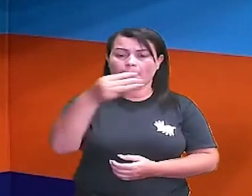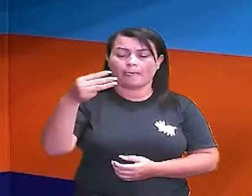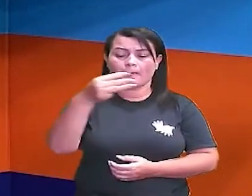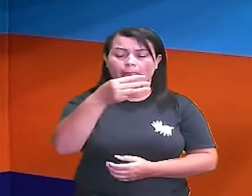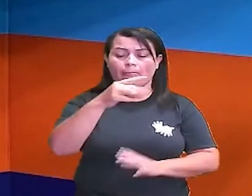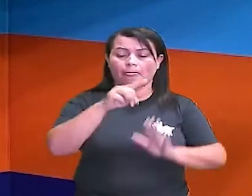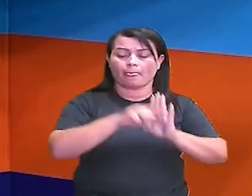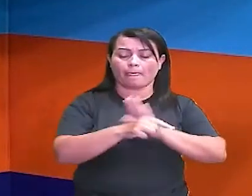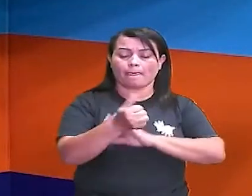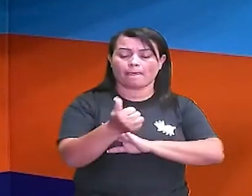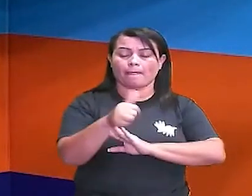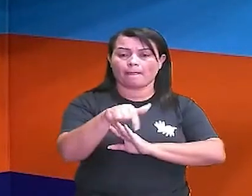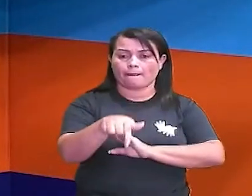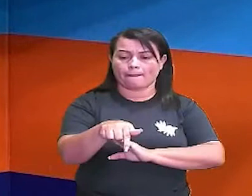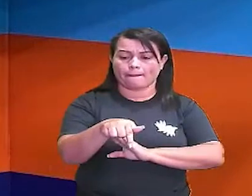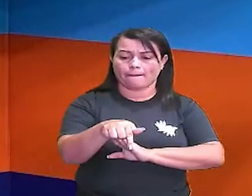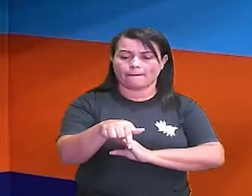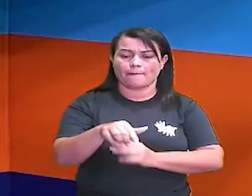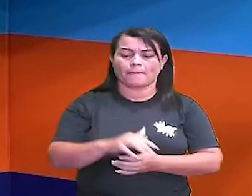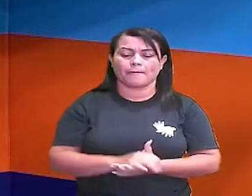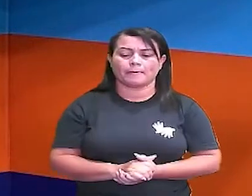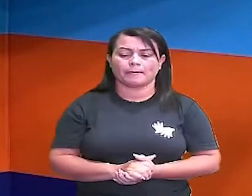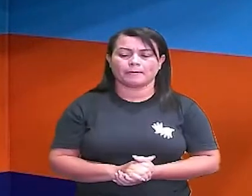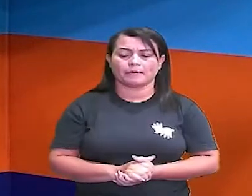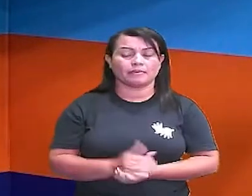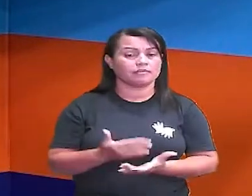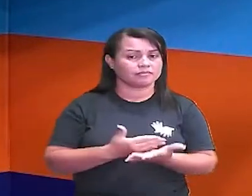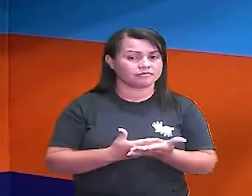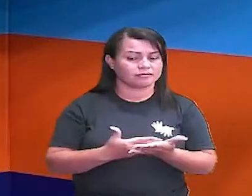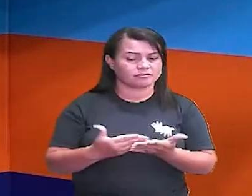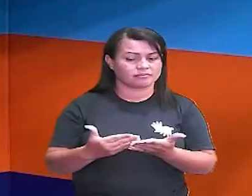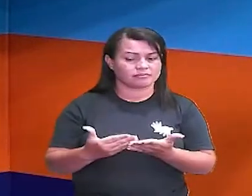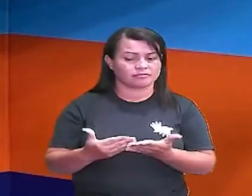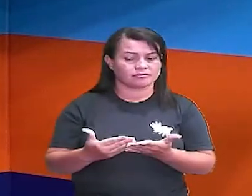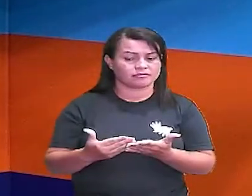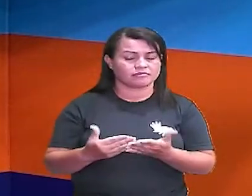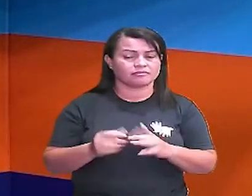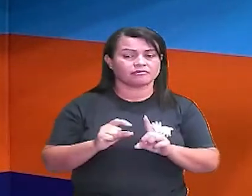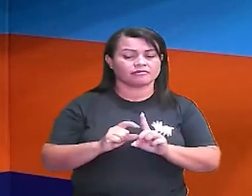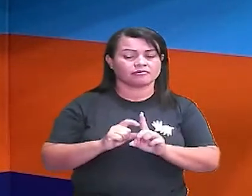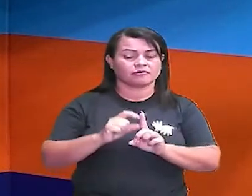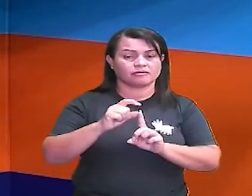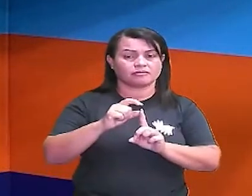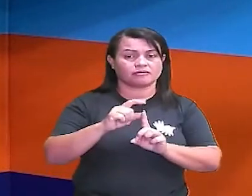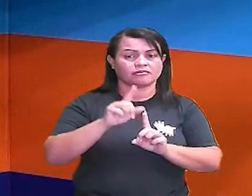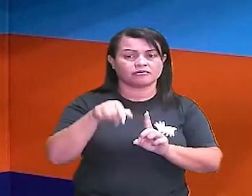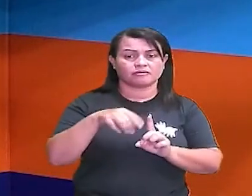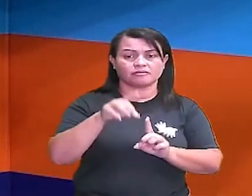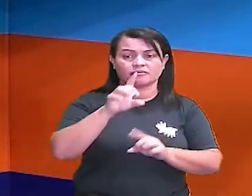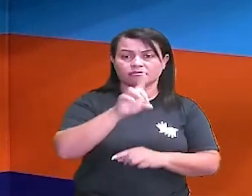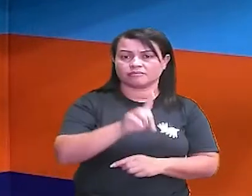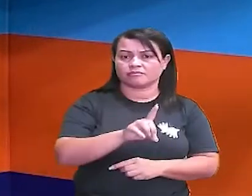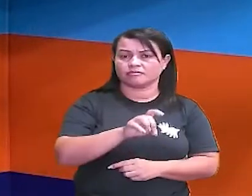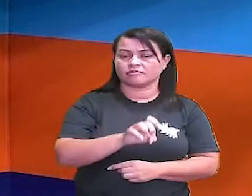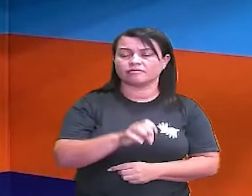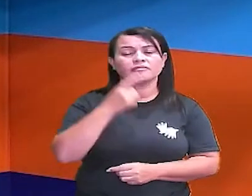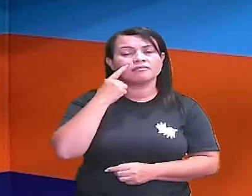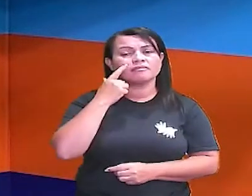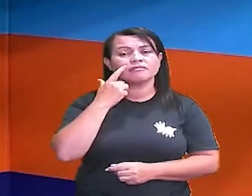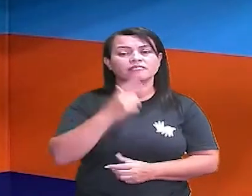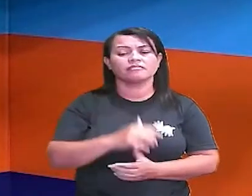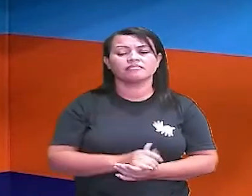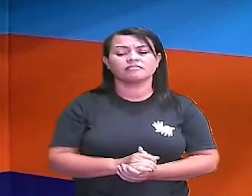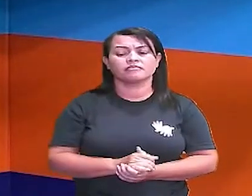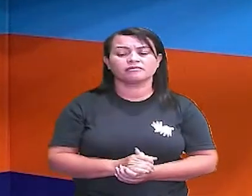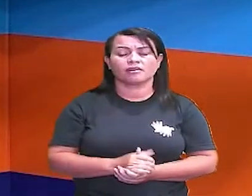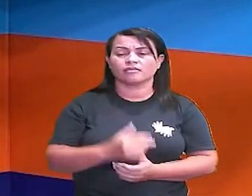33 menos 17. Vamos começar pela unidade, né? Unidade, dezena. Professora, a senhora acabou de dizer